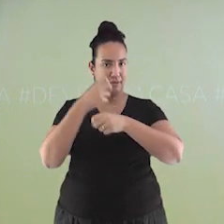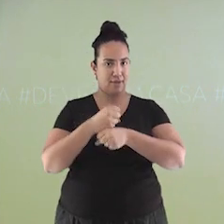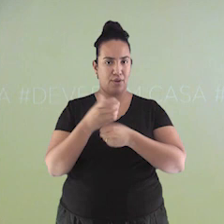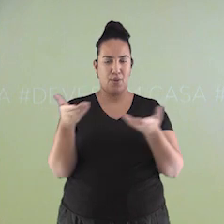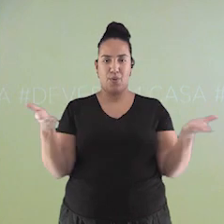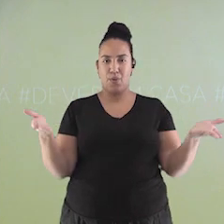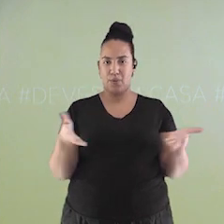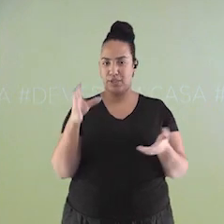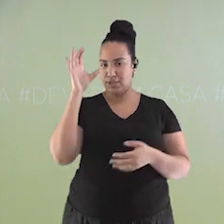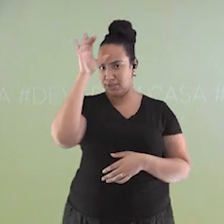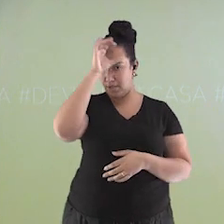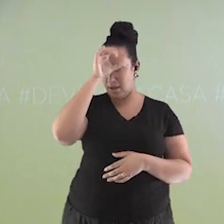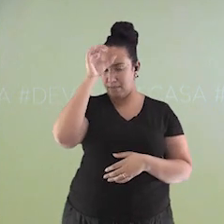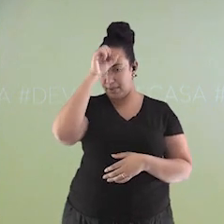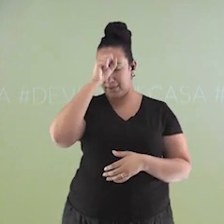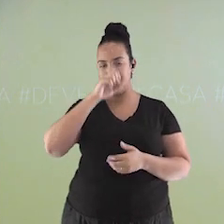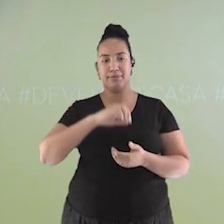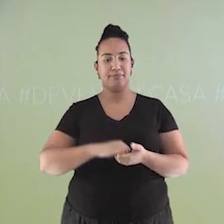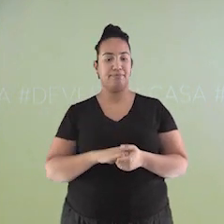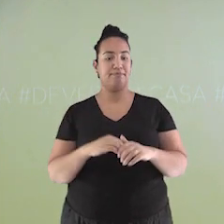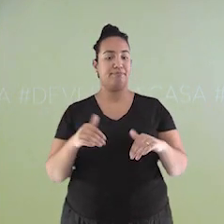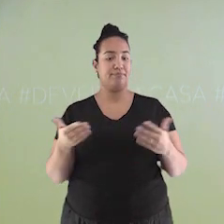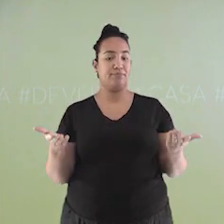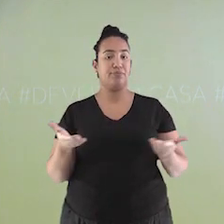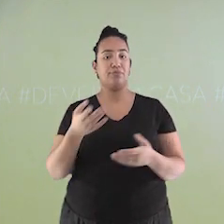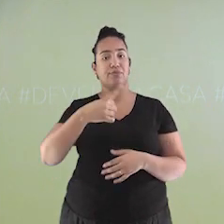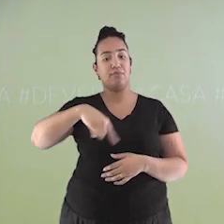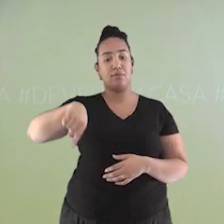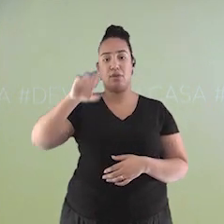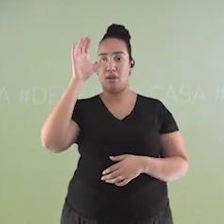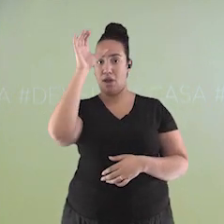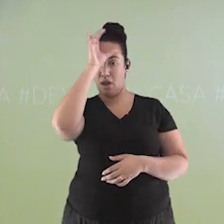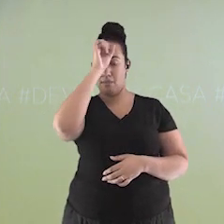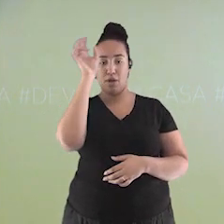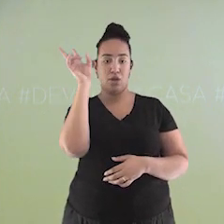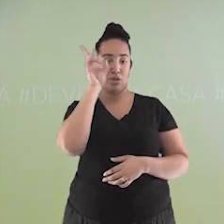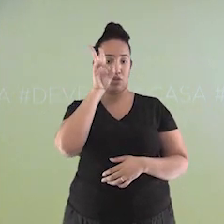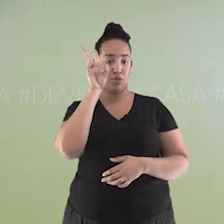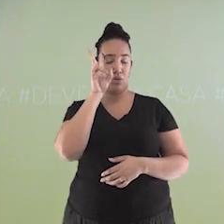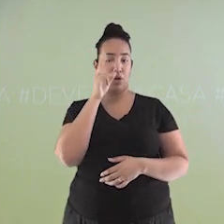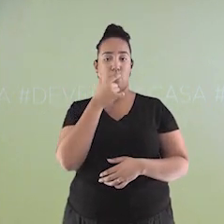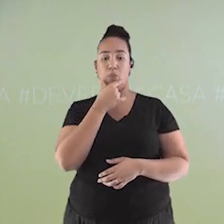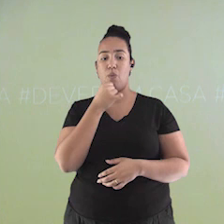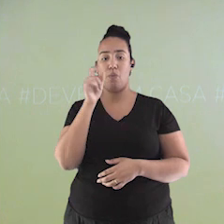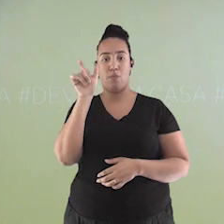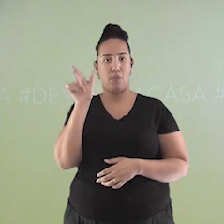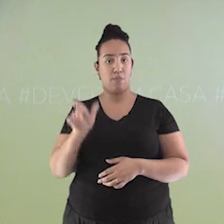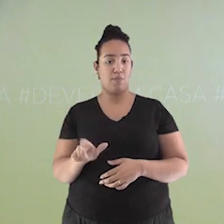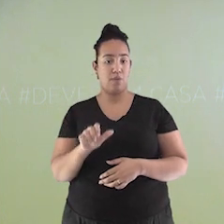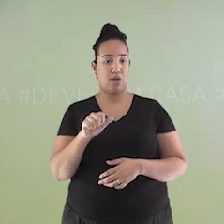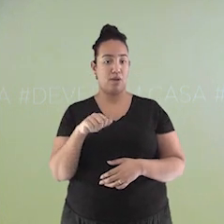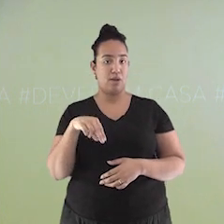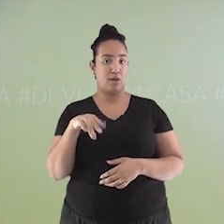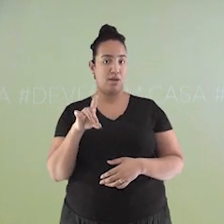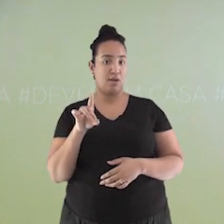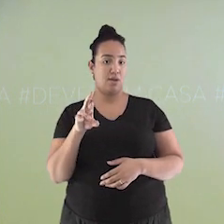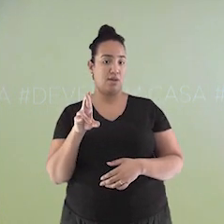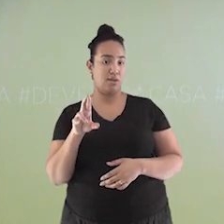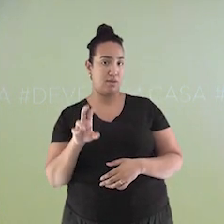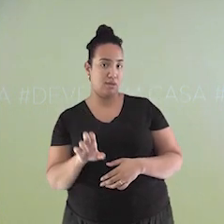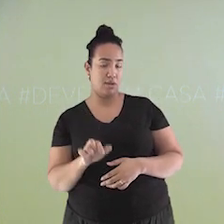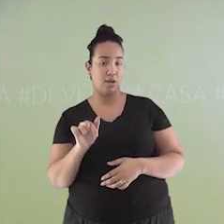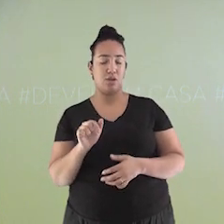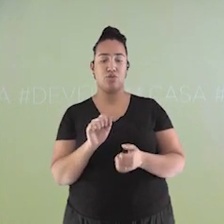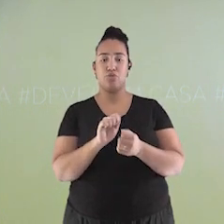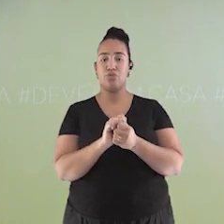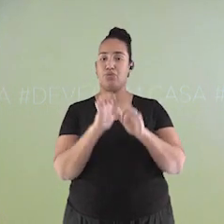hoje? Hoje aprendemos a história do André. Através de um passeio com a família, ele